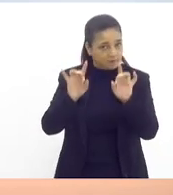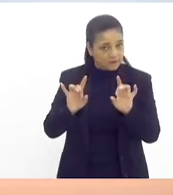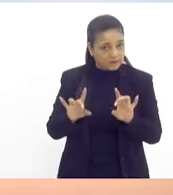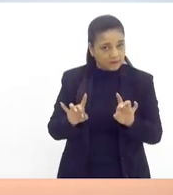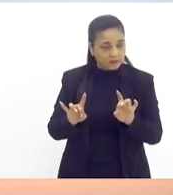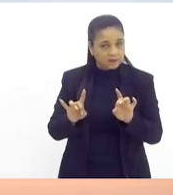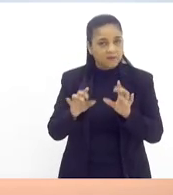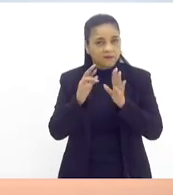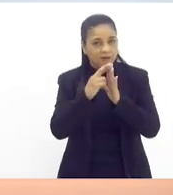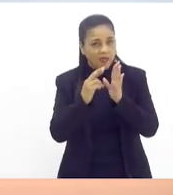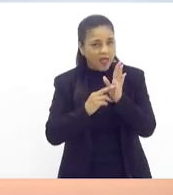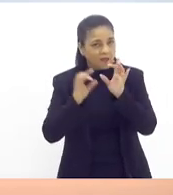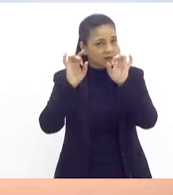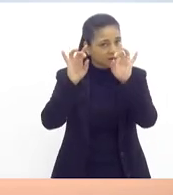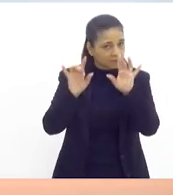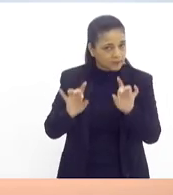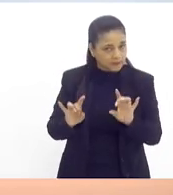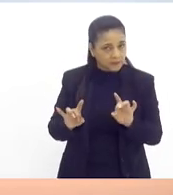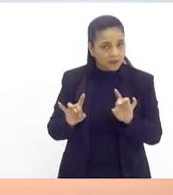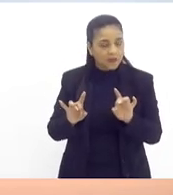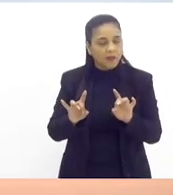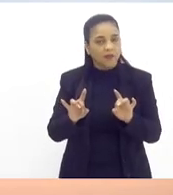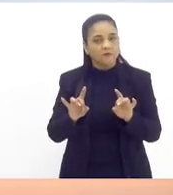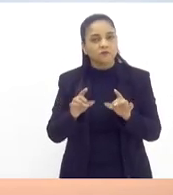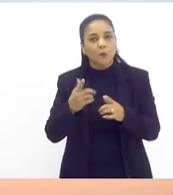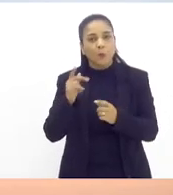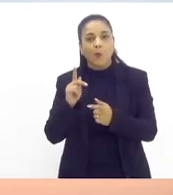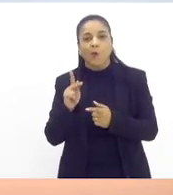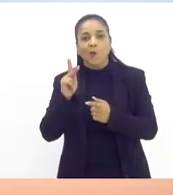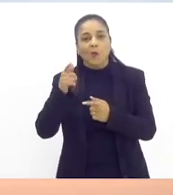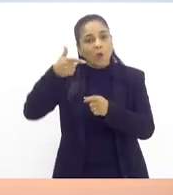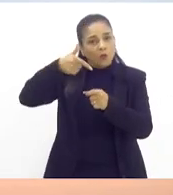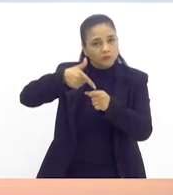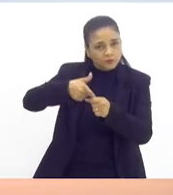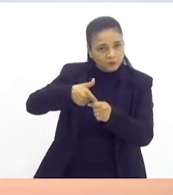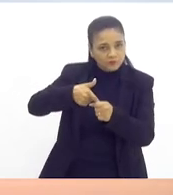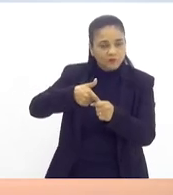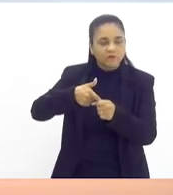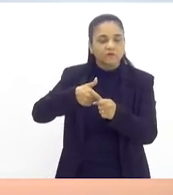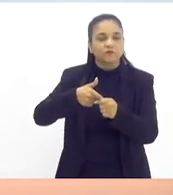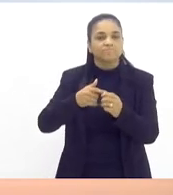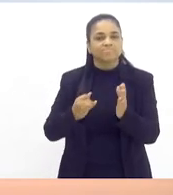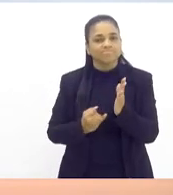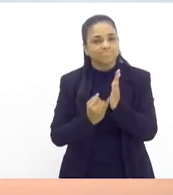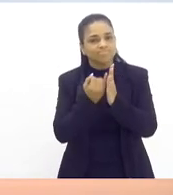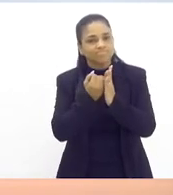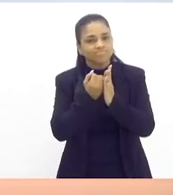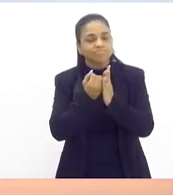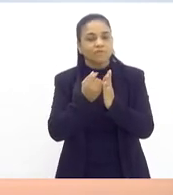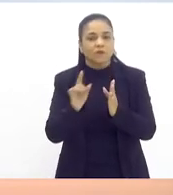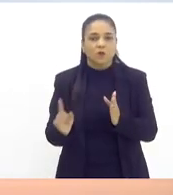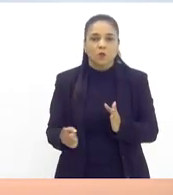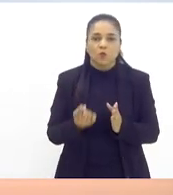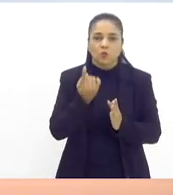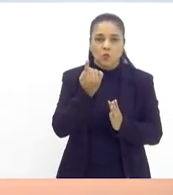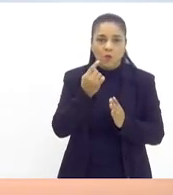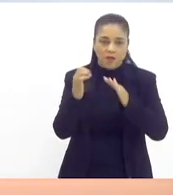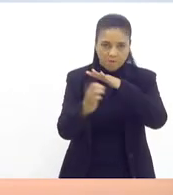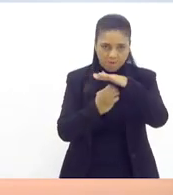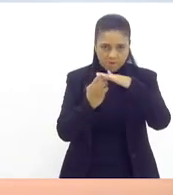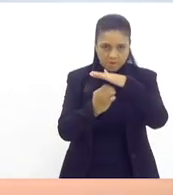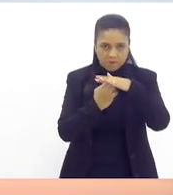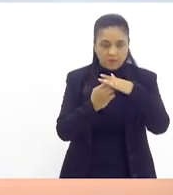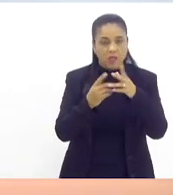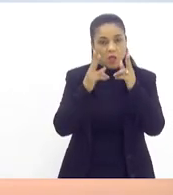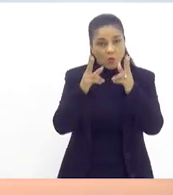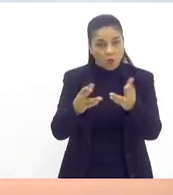Tem um regime específico para operações com combustíveis, que vão ser tributados de forma monofásica, como, aliás, já começou a fazer agora com o